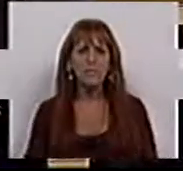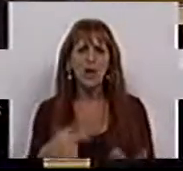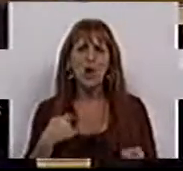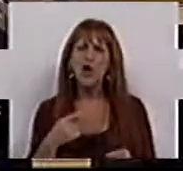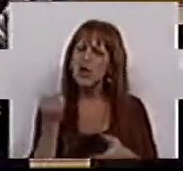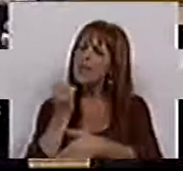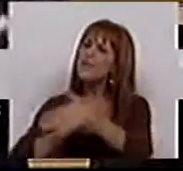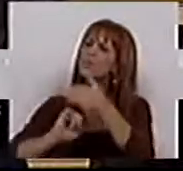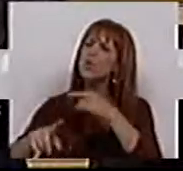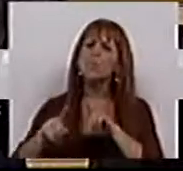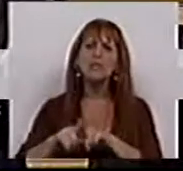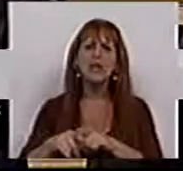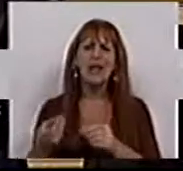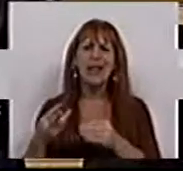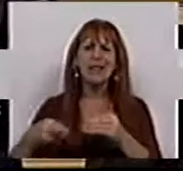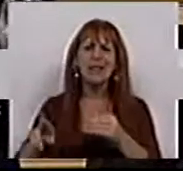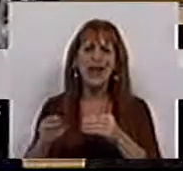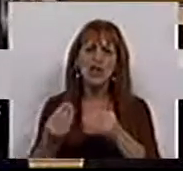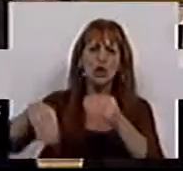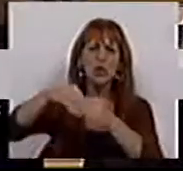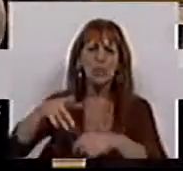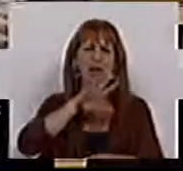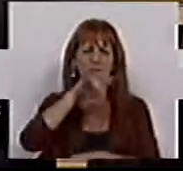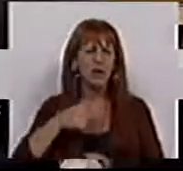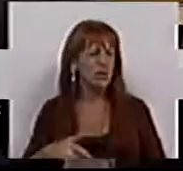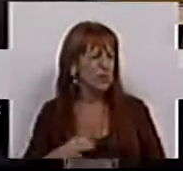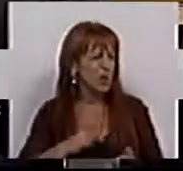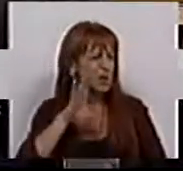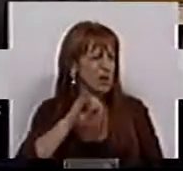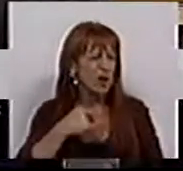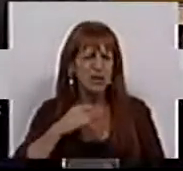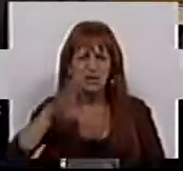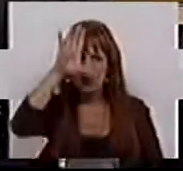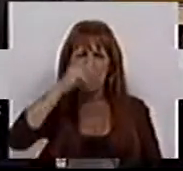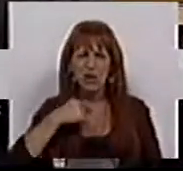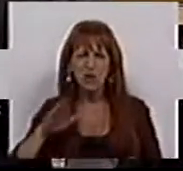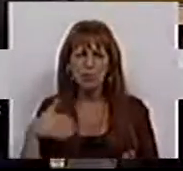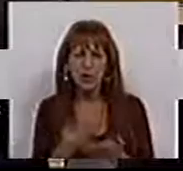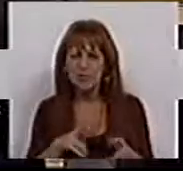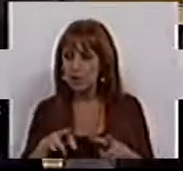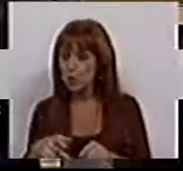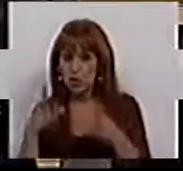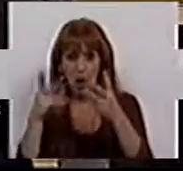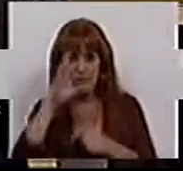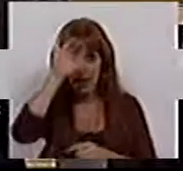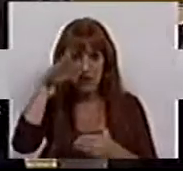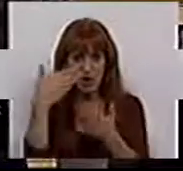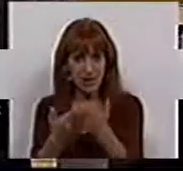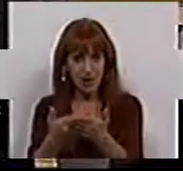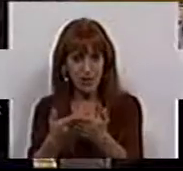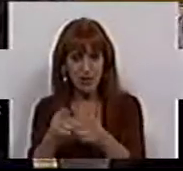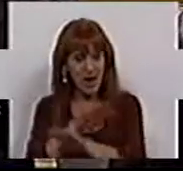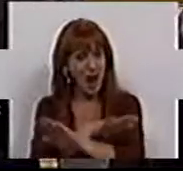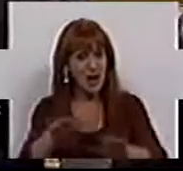uma devolução da sobretaxa às famílias. Sr. Secretário de Estado, nós propusemos, nas alterações ao Orçamento de Estado, que